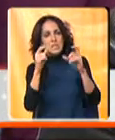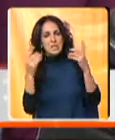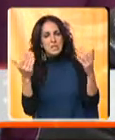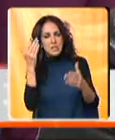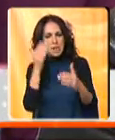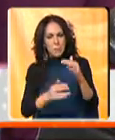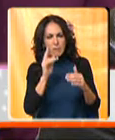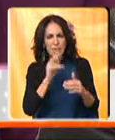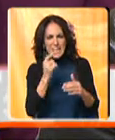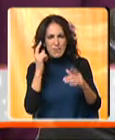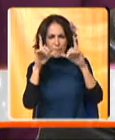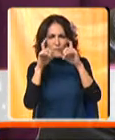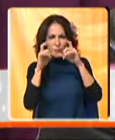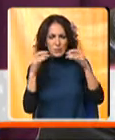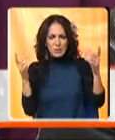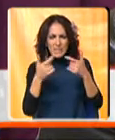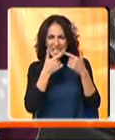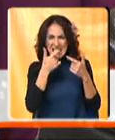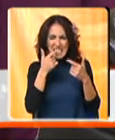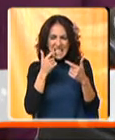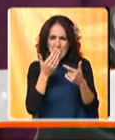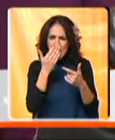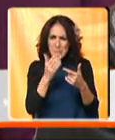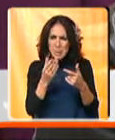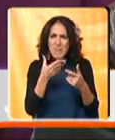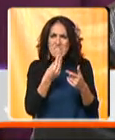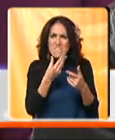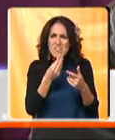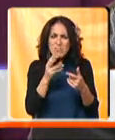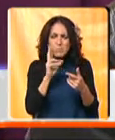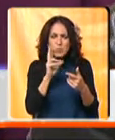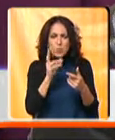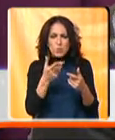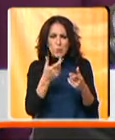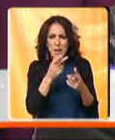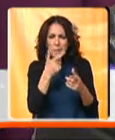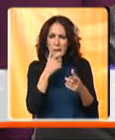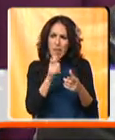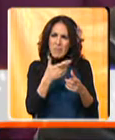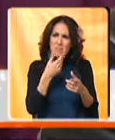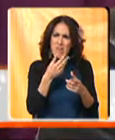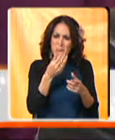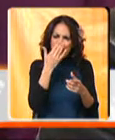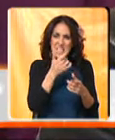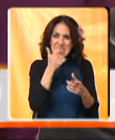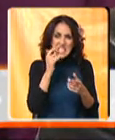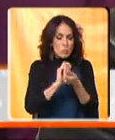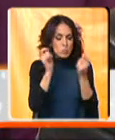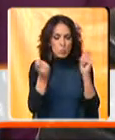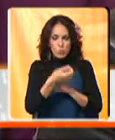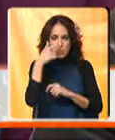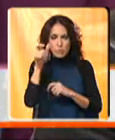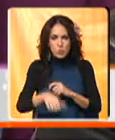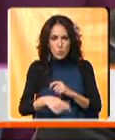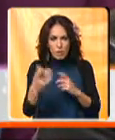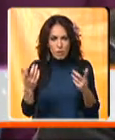De repente olha-se para aquela fotografia em que ele está desdentado e parece um velho, perdoe-me a expressão, mas parece um velho. Os dentes mudam completamente uma pessoa,